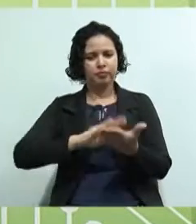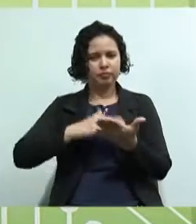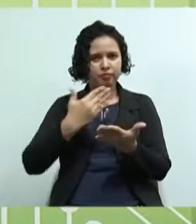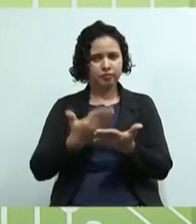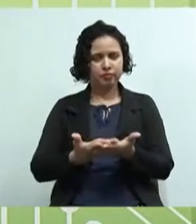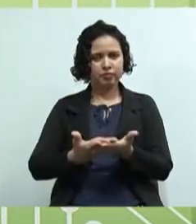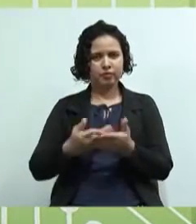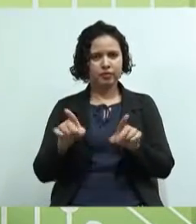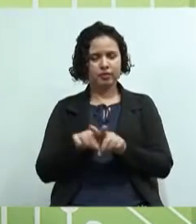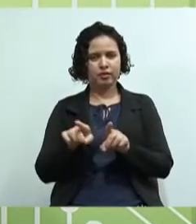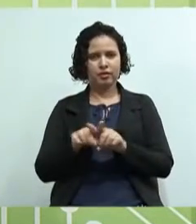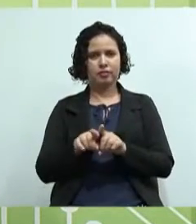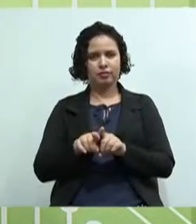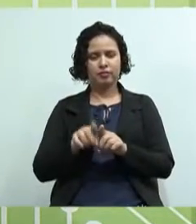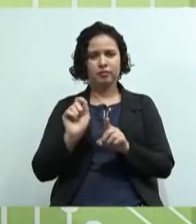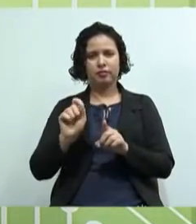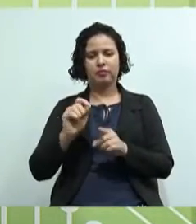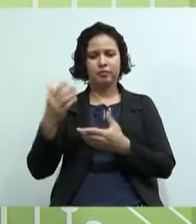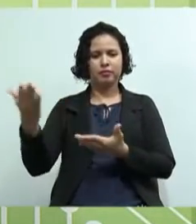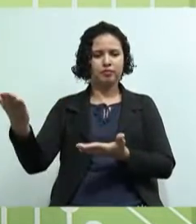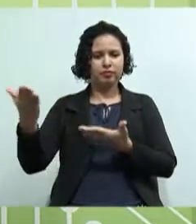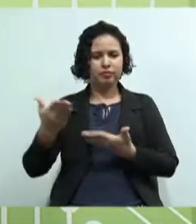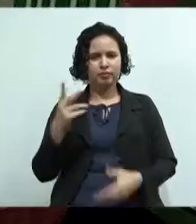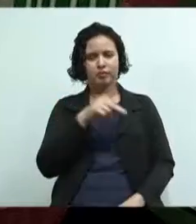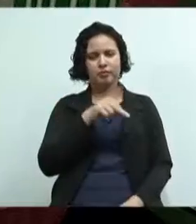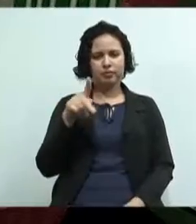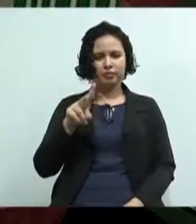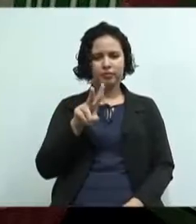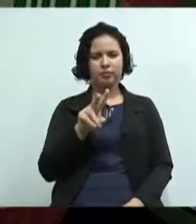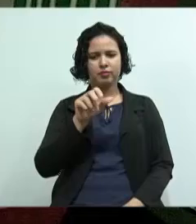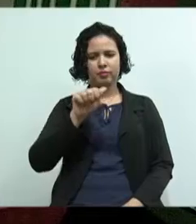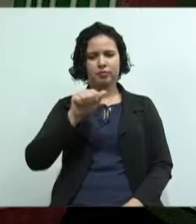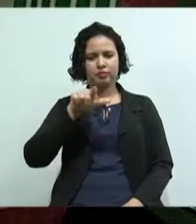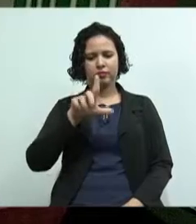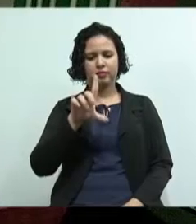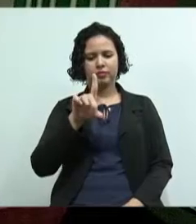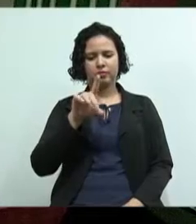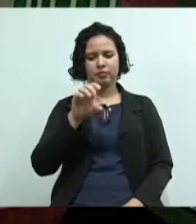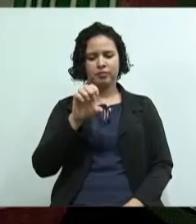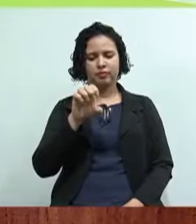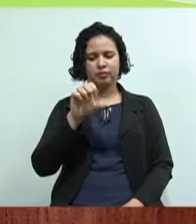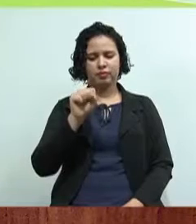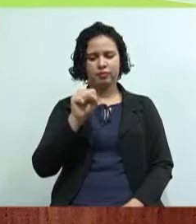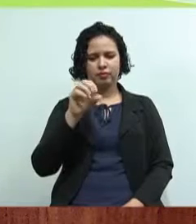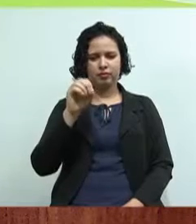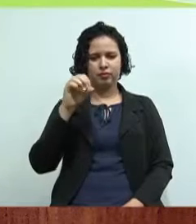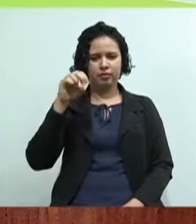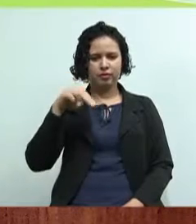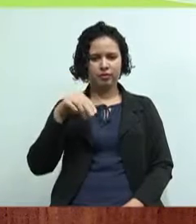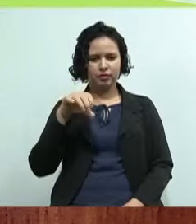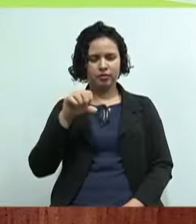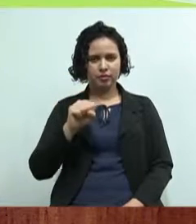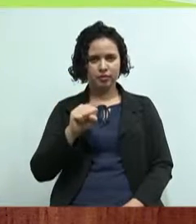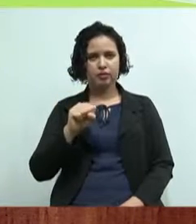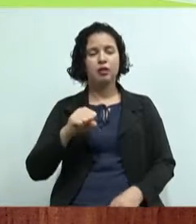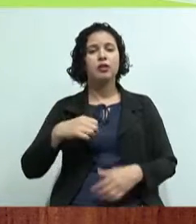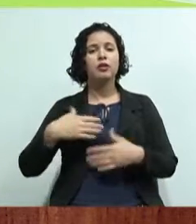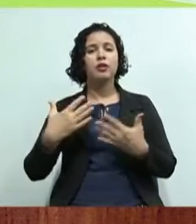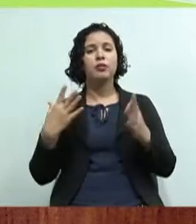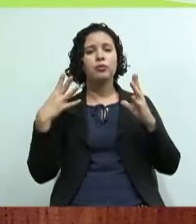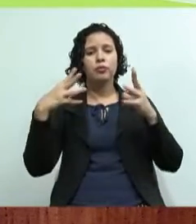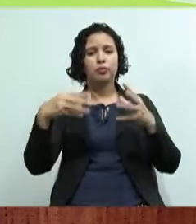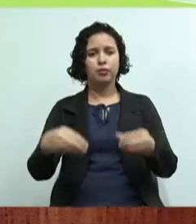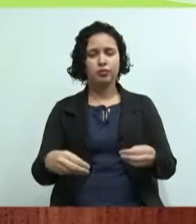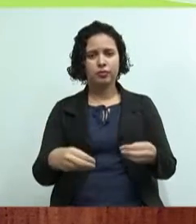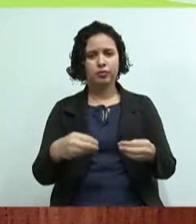também com a ilustre presença hoje do professor Valdes. Tudo bem, professor? Olá, professor Alberto Viana, boa tarde. Olá a todos que nos assistem